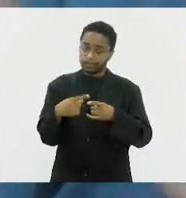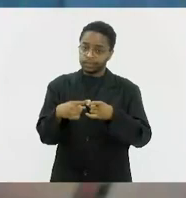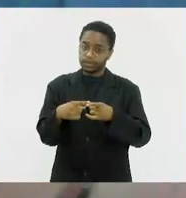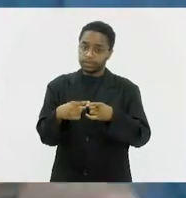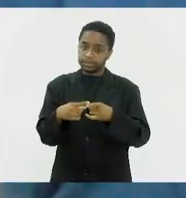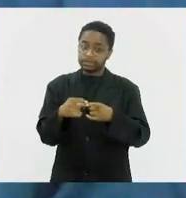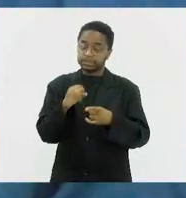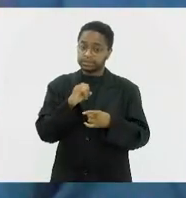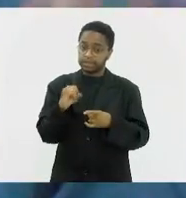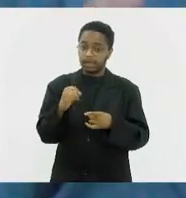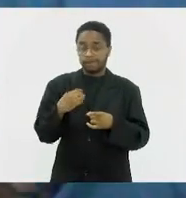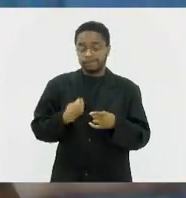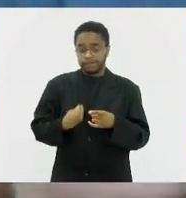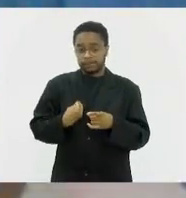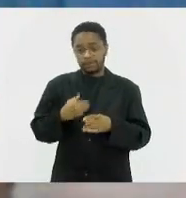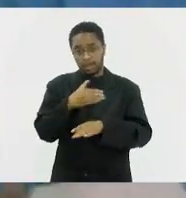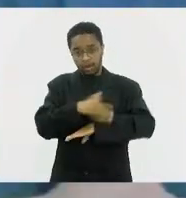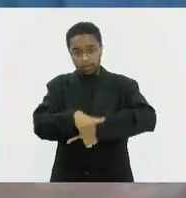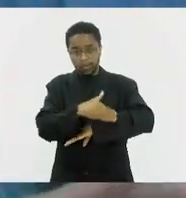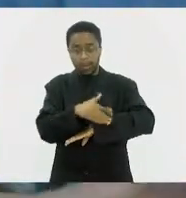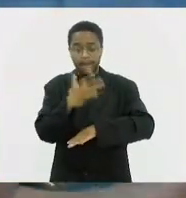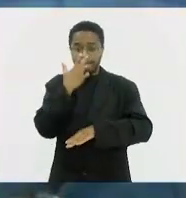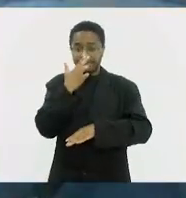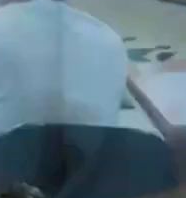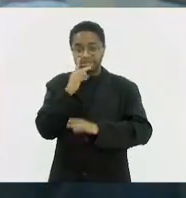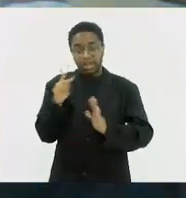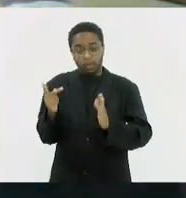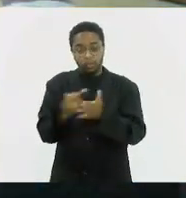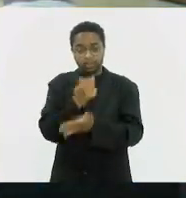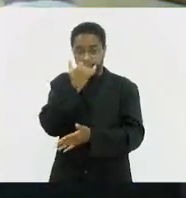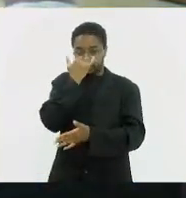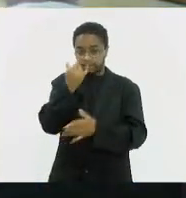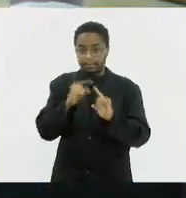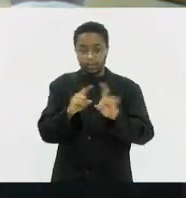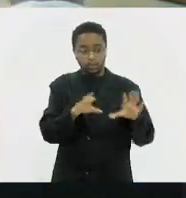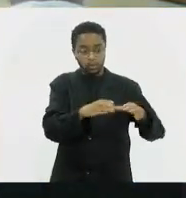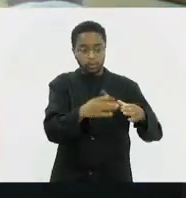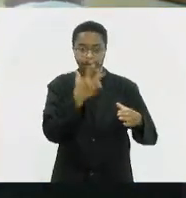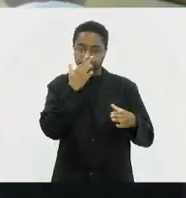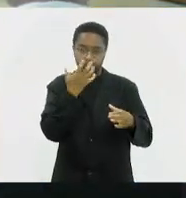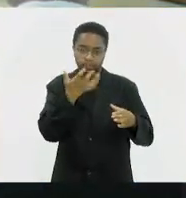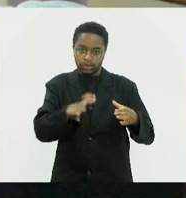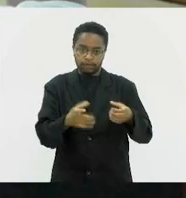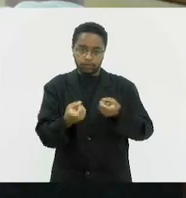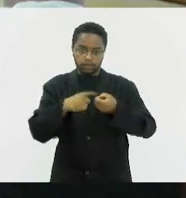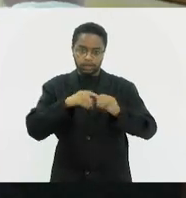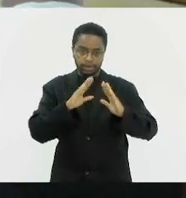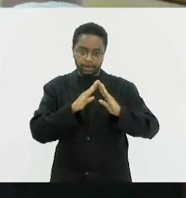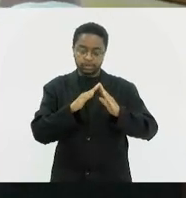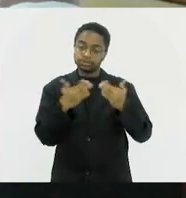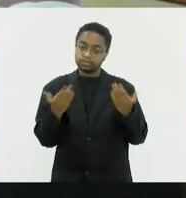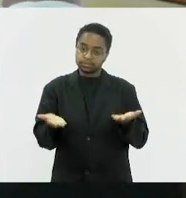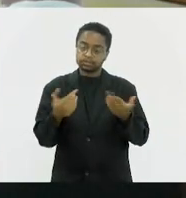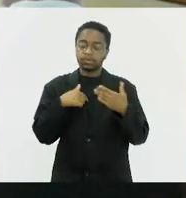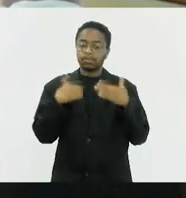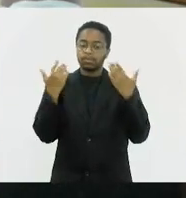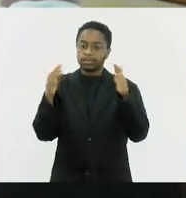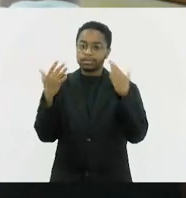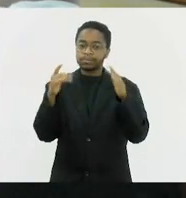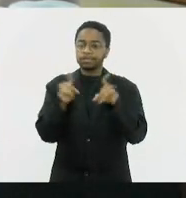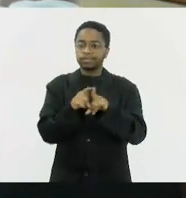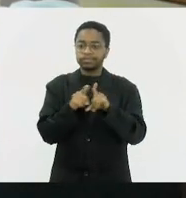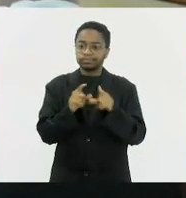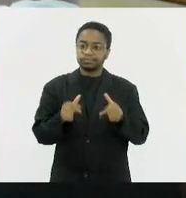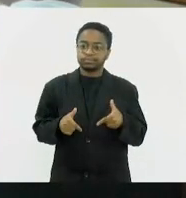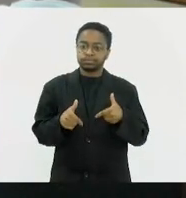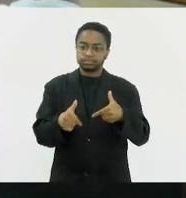aquilo e saem daquilo. Parece que esses não estão querendo sair. Então, fica aqui os meus parabéns também à intervenção